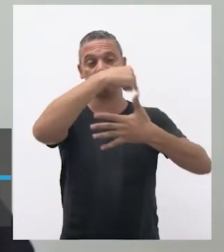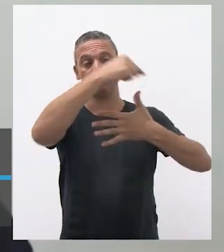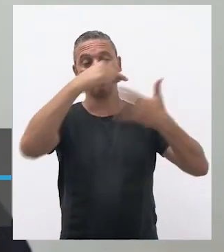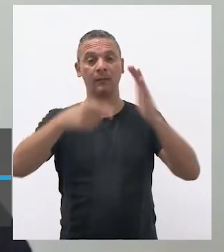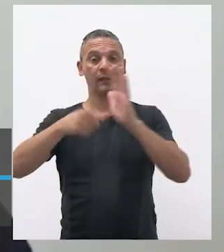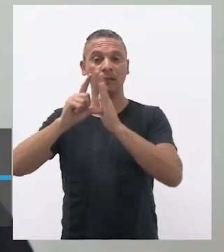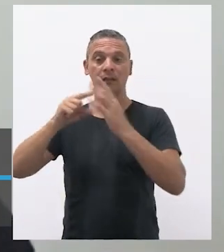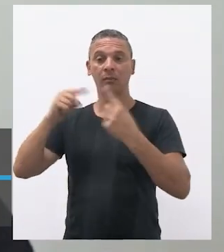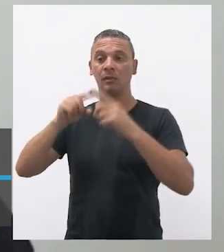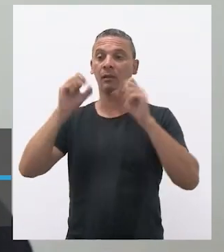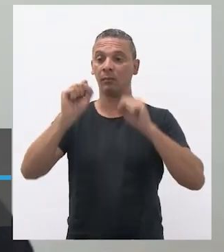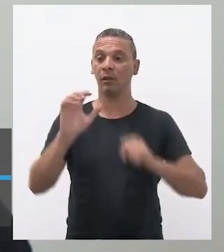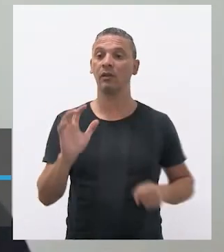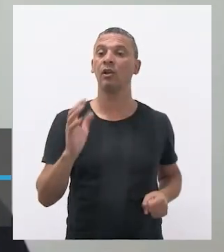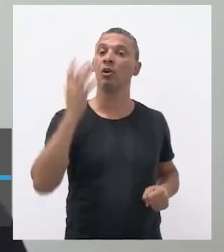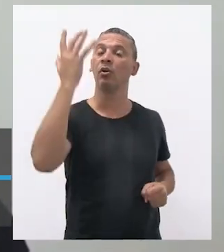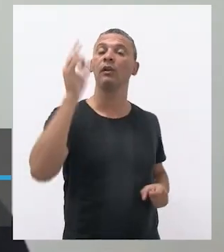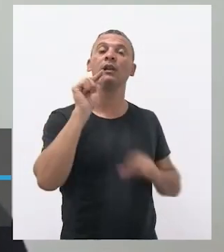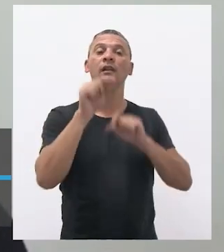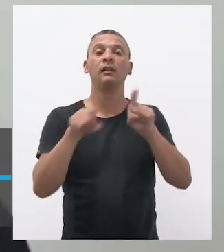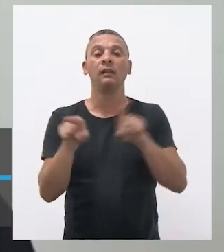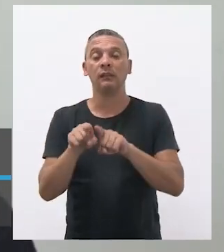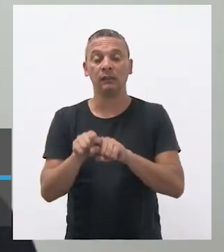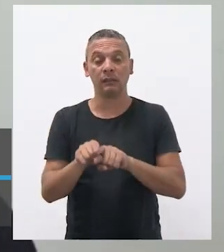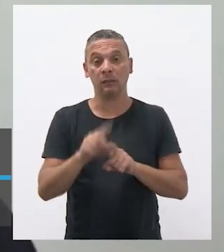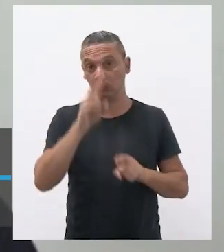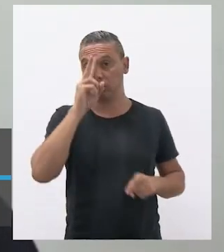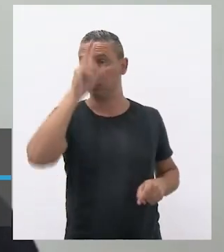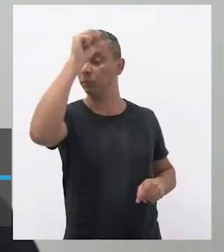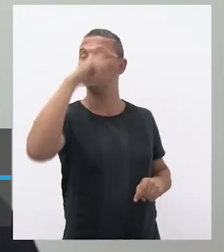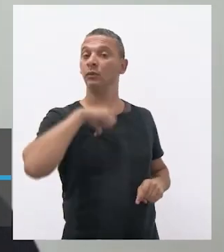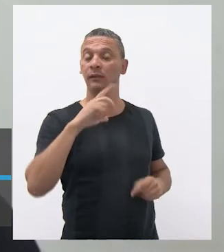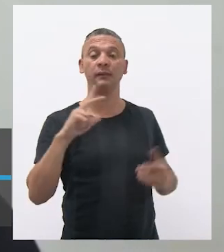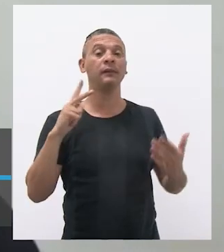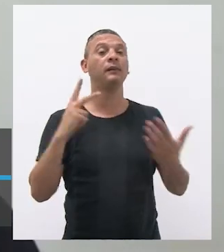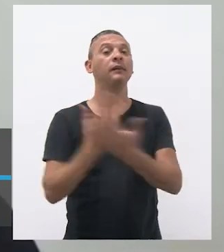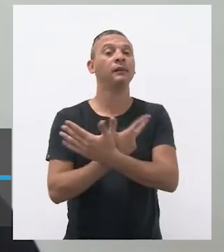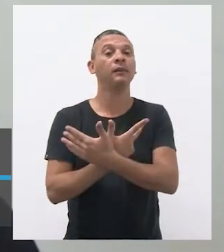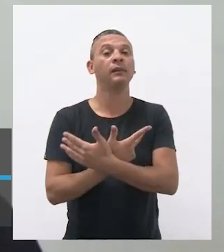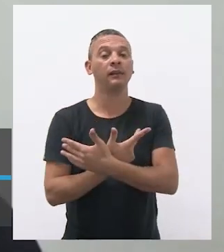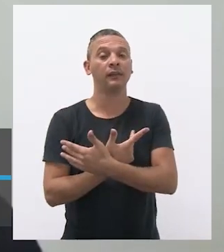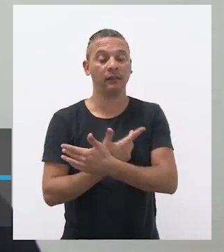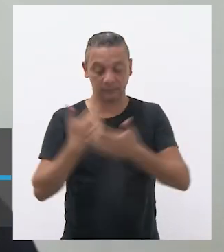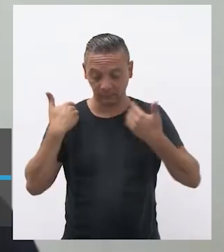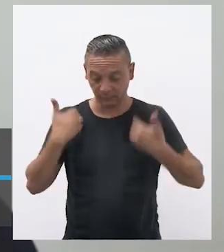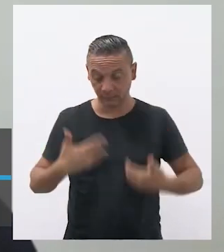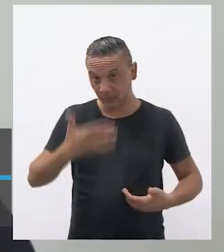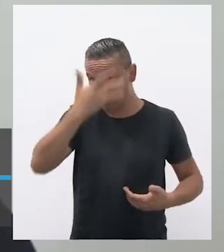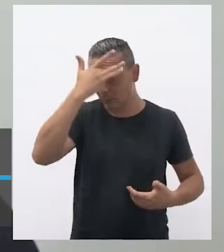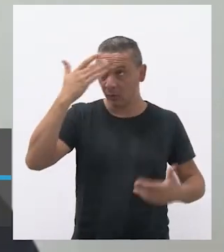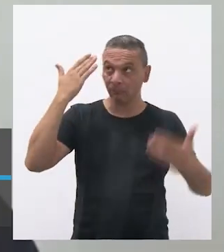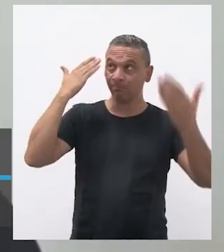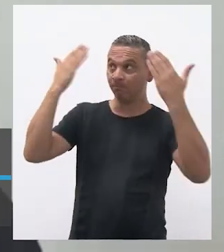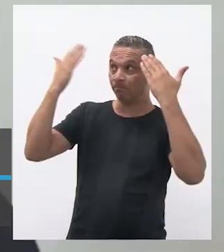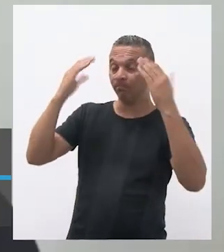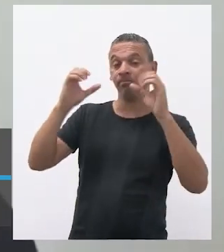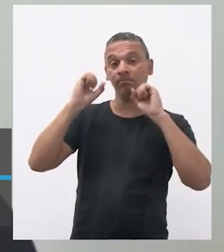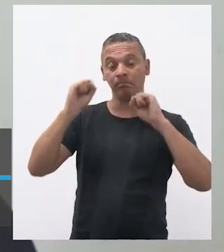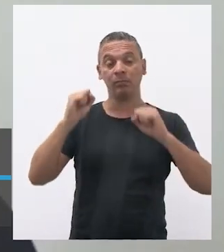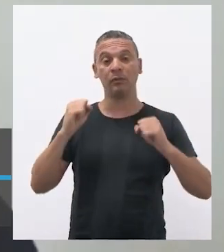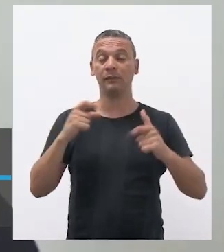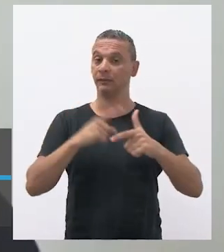e repetitiva há muito tempo, né? Em que ela não conseguia distinguir ao certo nem